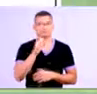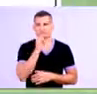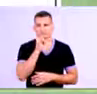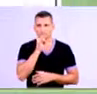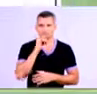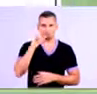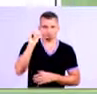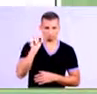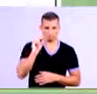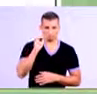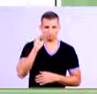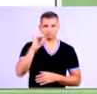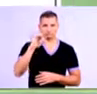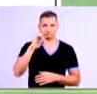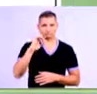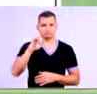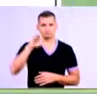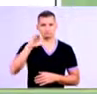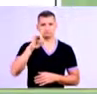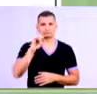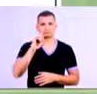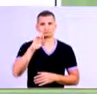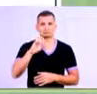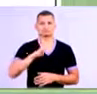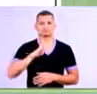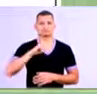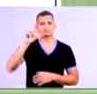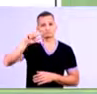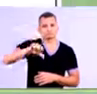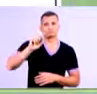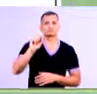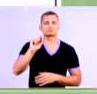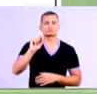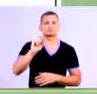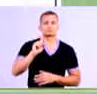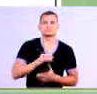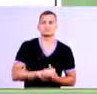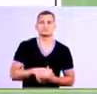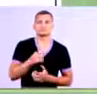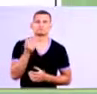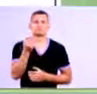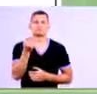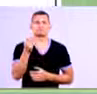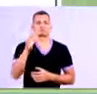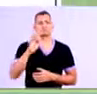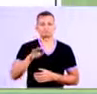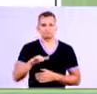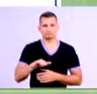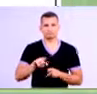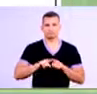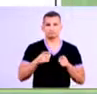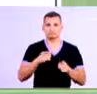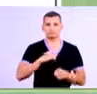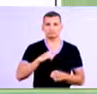baixa fidelidade, a gente tem como desvantagem o baixo custo, mas tem como vantagem,